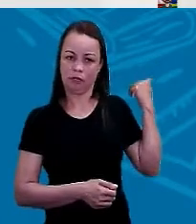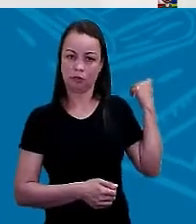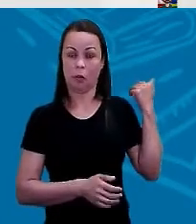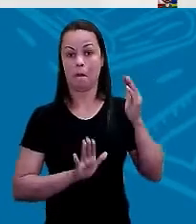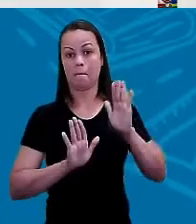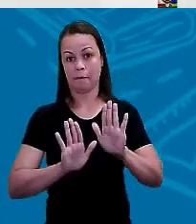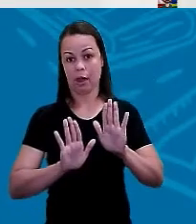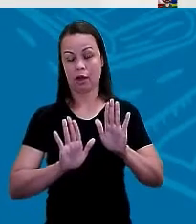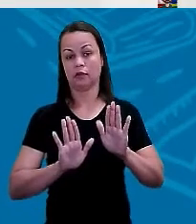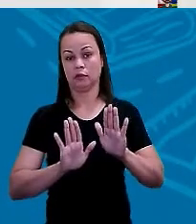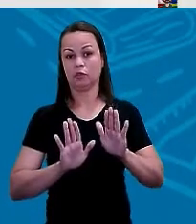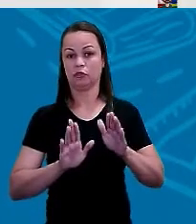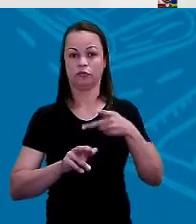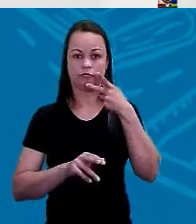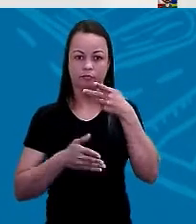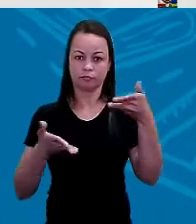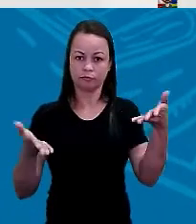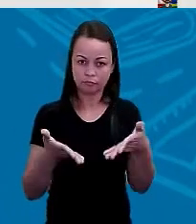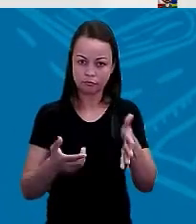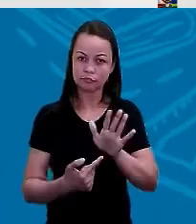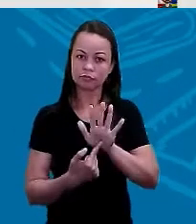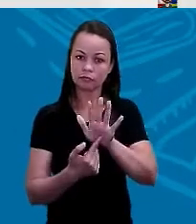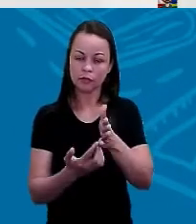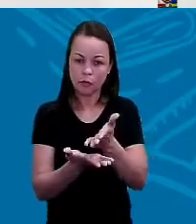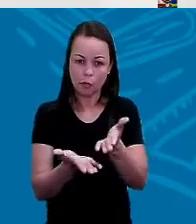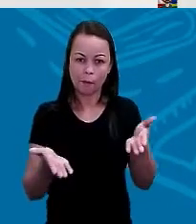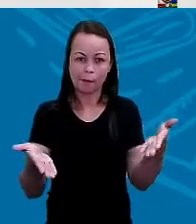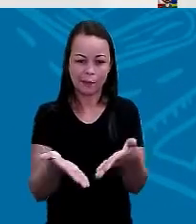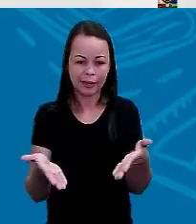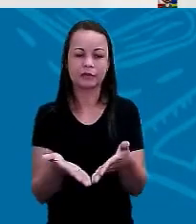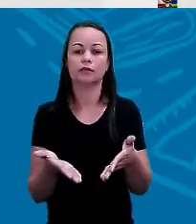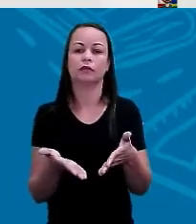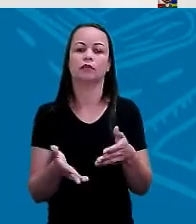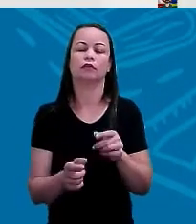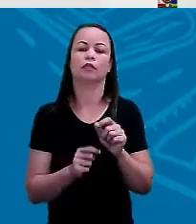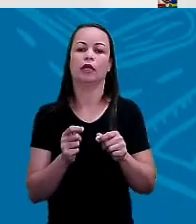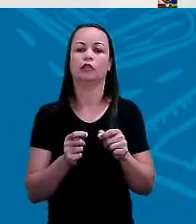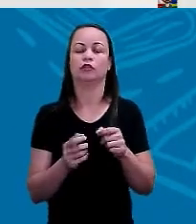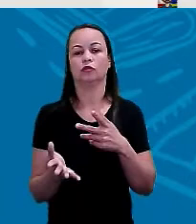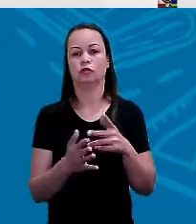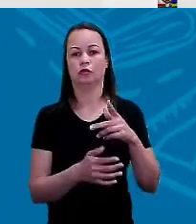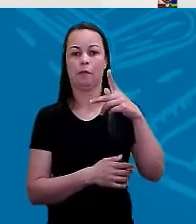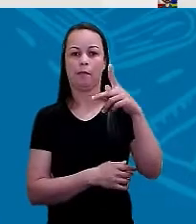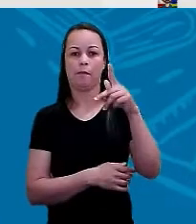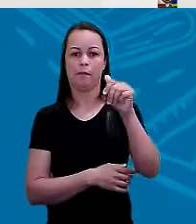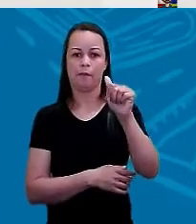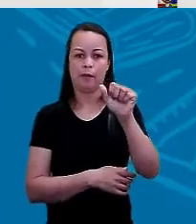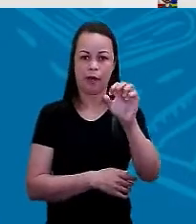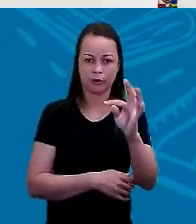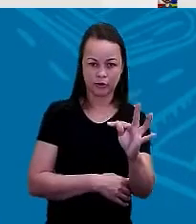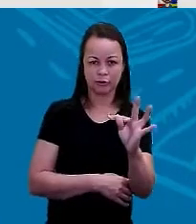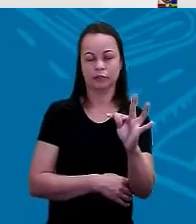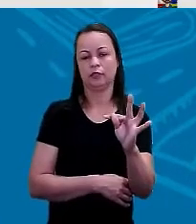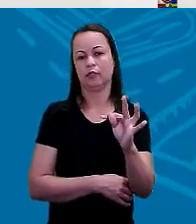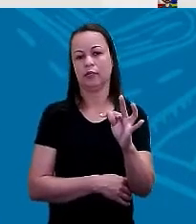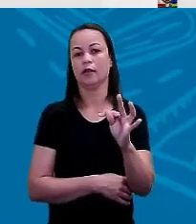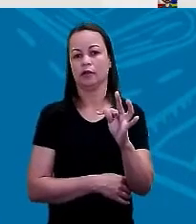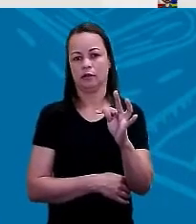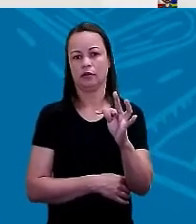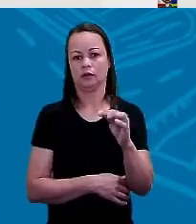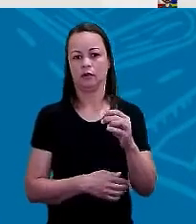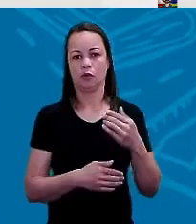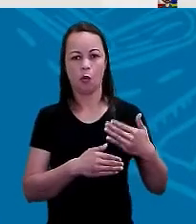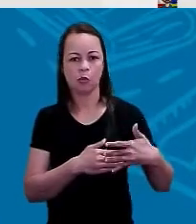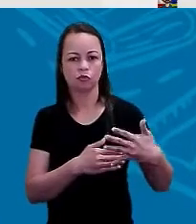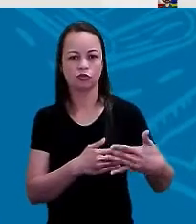estou falando agora, no presente, eu estou falando de past continuous. Agora, quando a ação